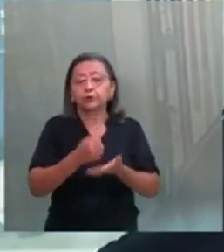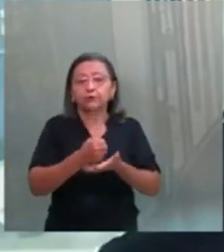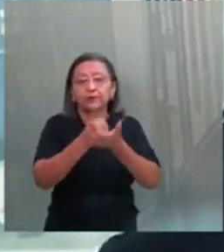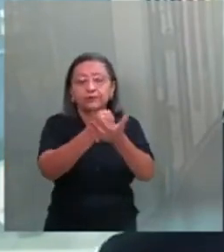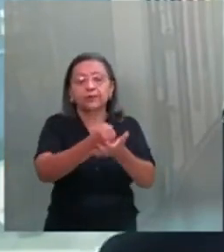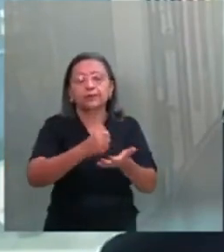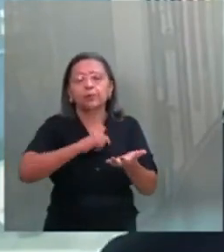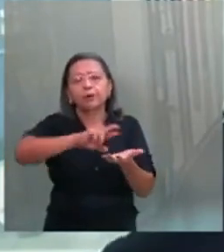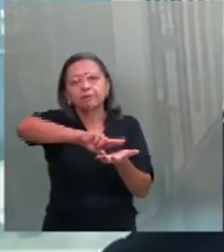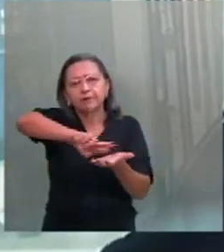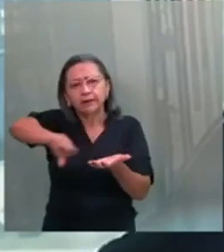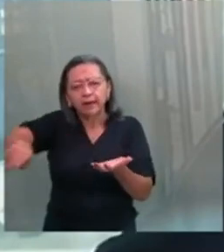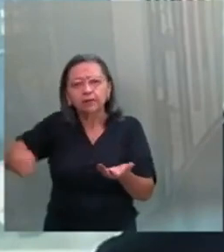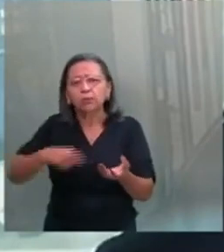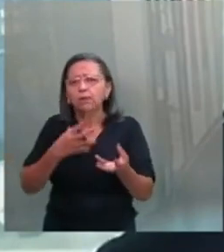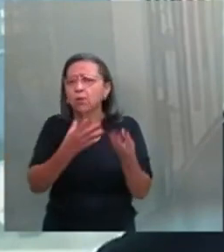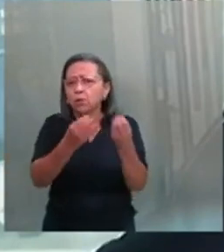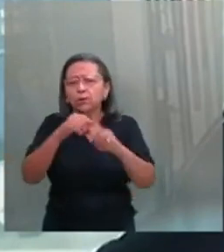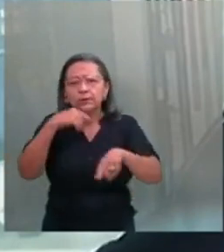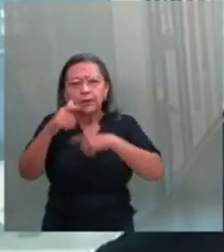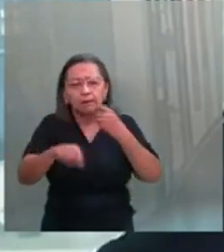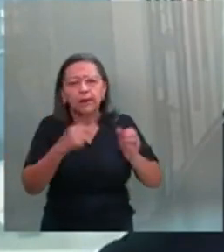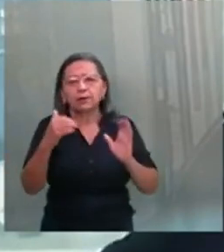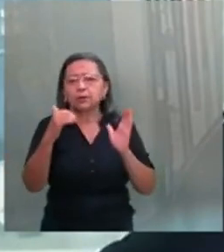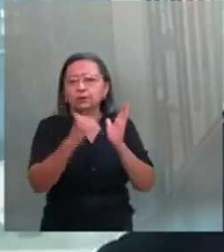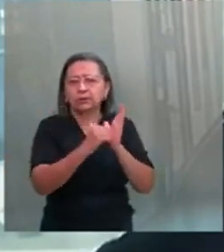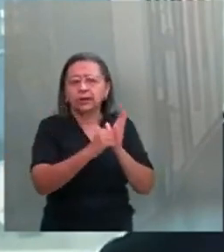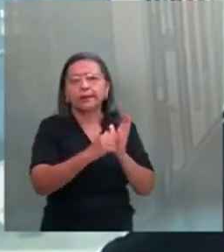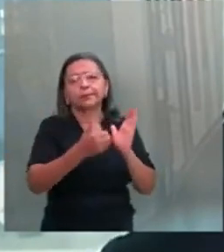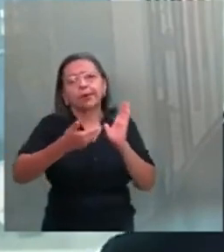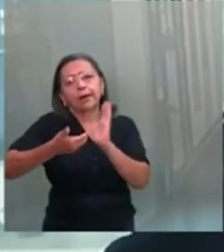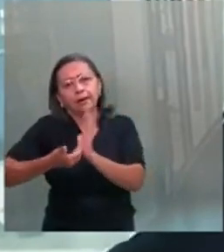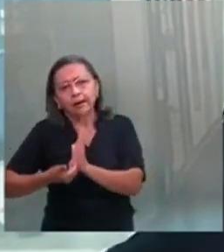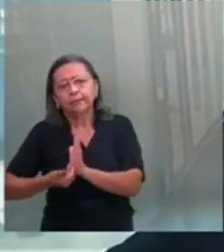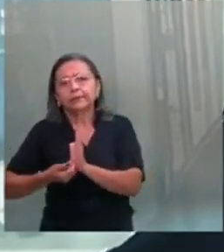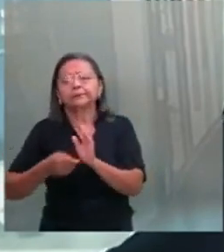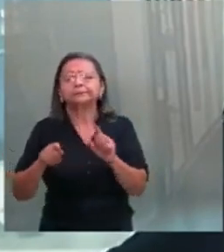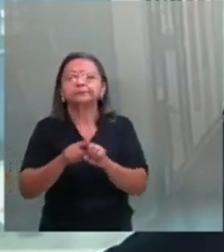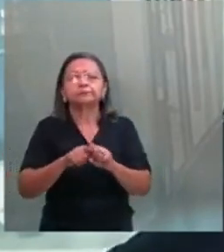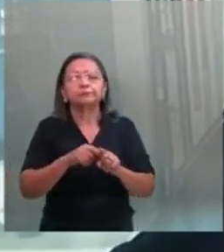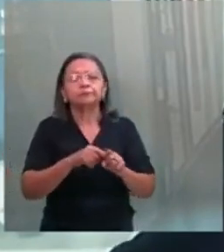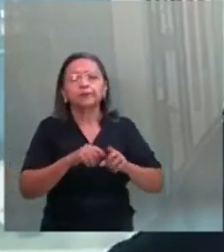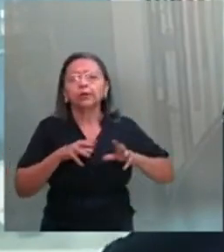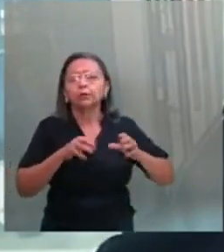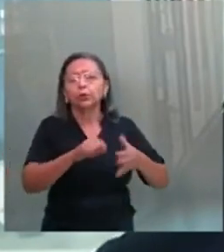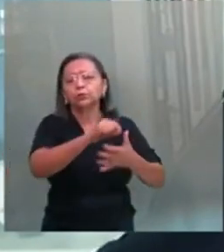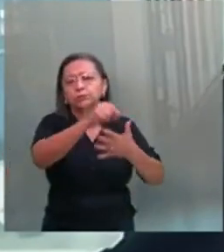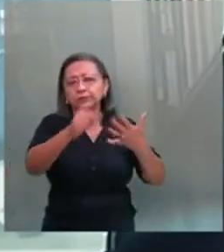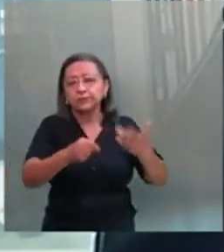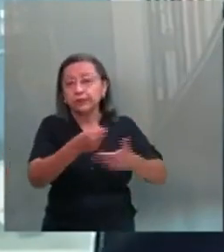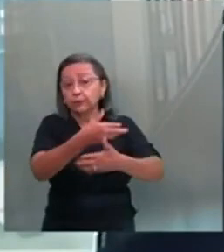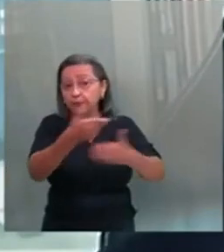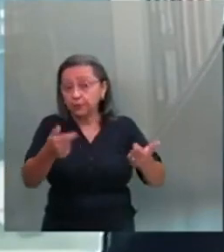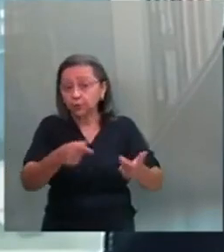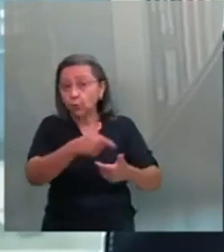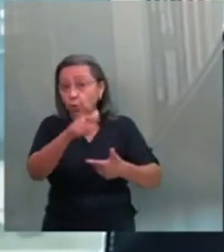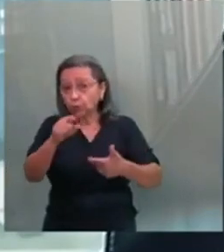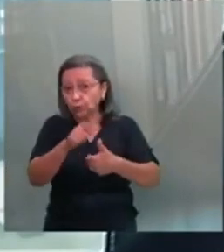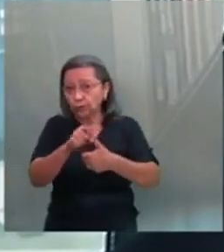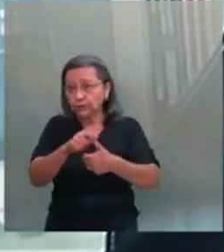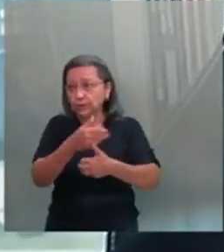variedade, tal volume de trabalho que o Senado, a Câmara... E outro aspecto importante é que